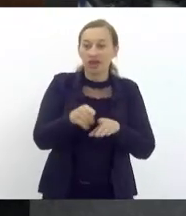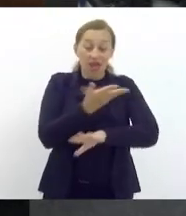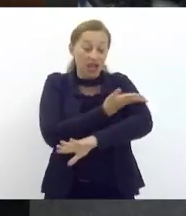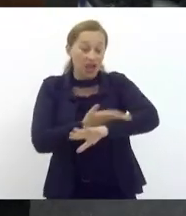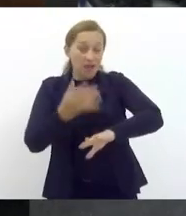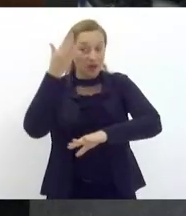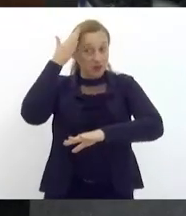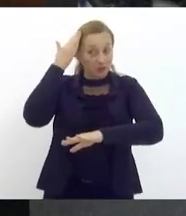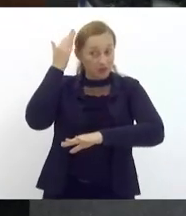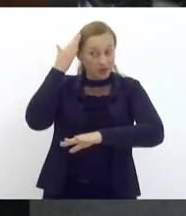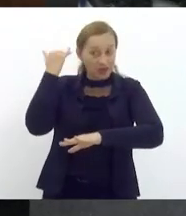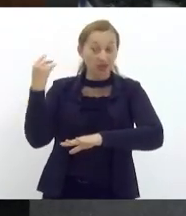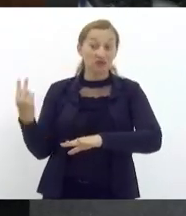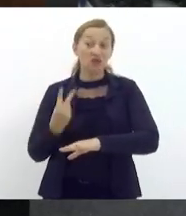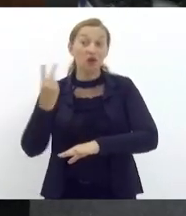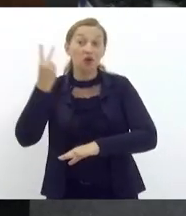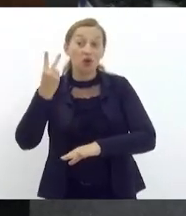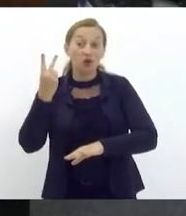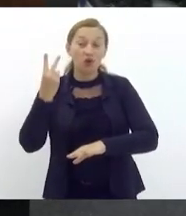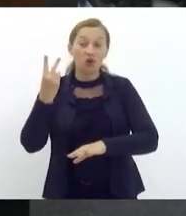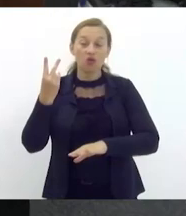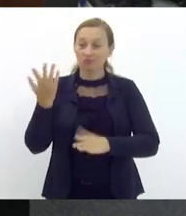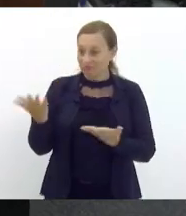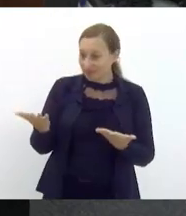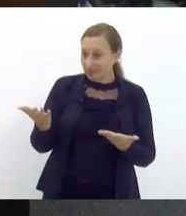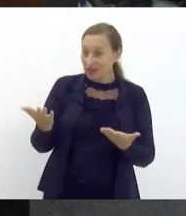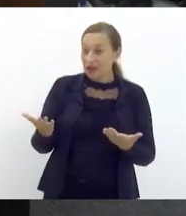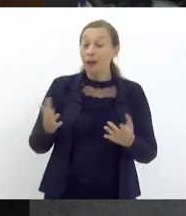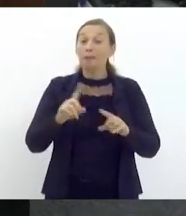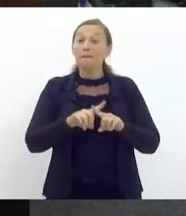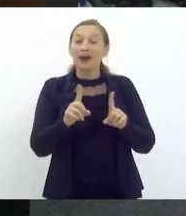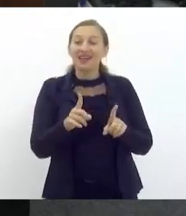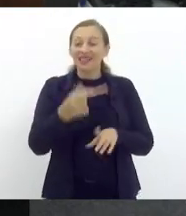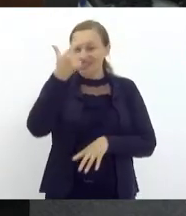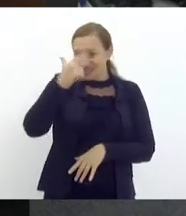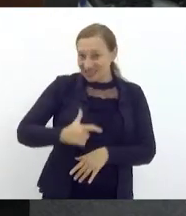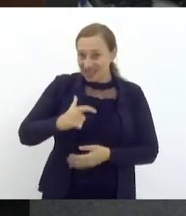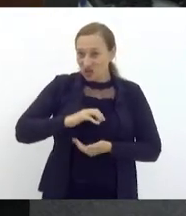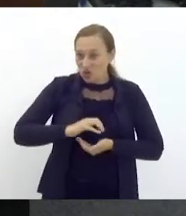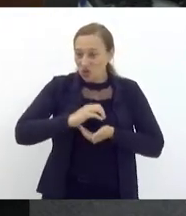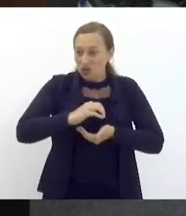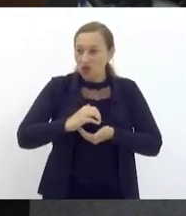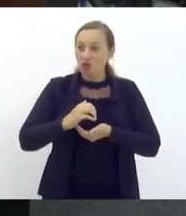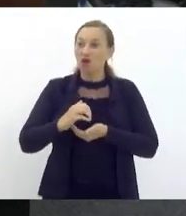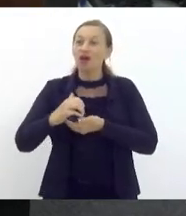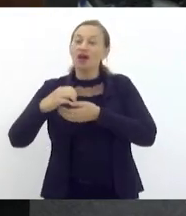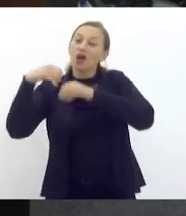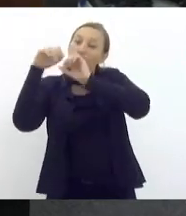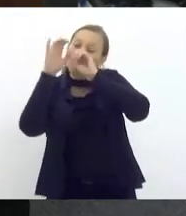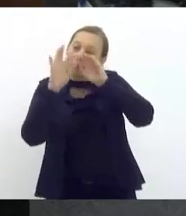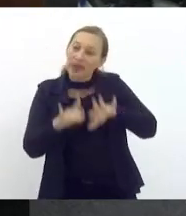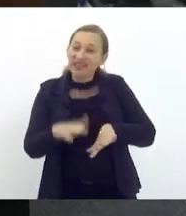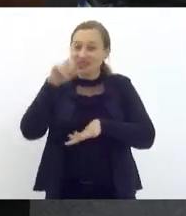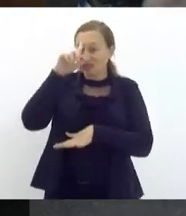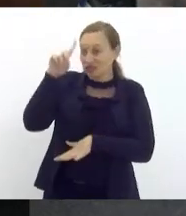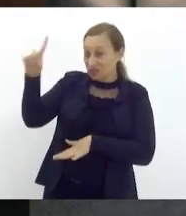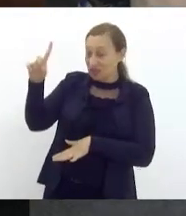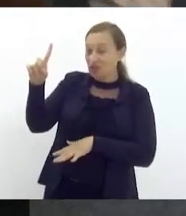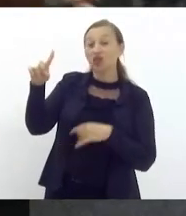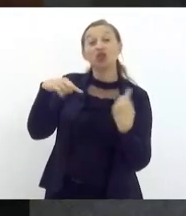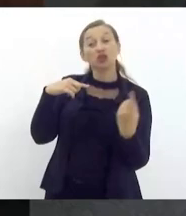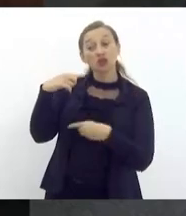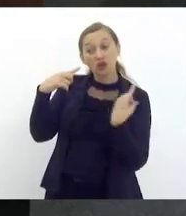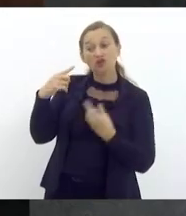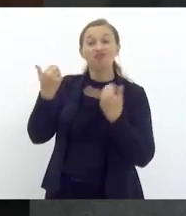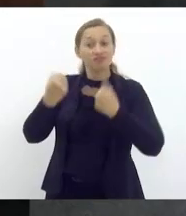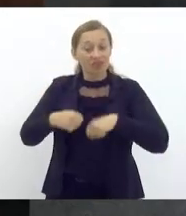ou preservando eles ou não preservando mas ser idoso é uma benção de Deus e isso a gente precisa